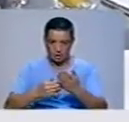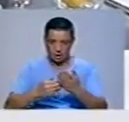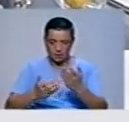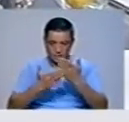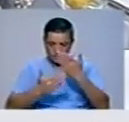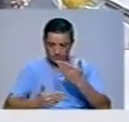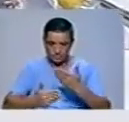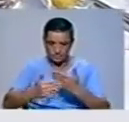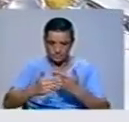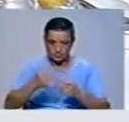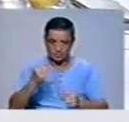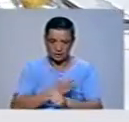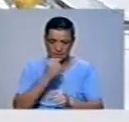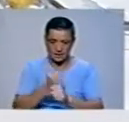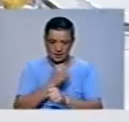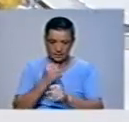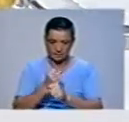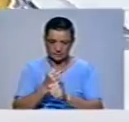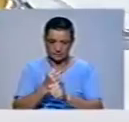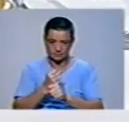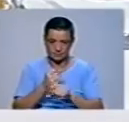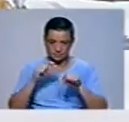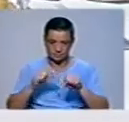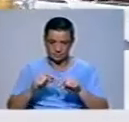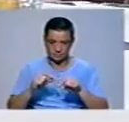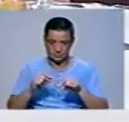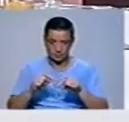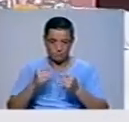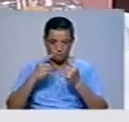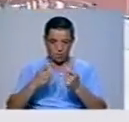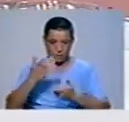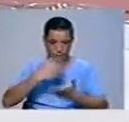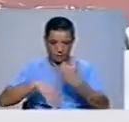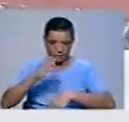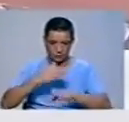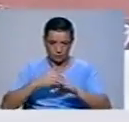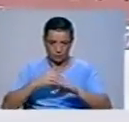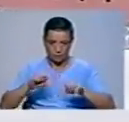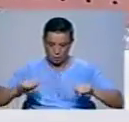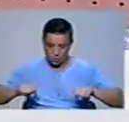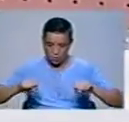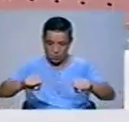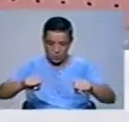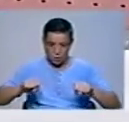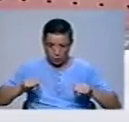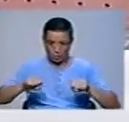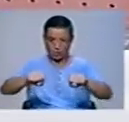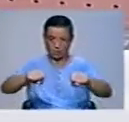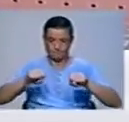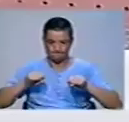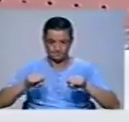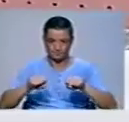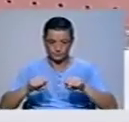partir daí, então, vamos trabalhá-la. Eu costumo retirar pequenas porções de massa, com a ajuda do rolo,